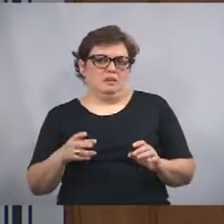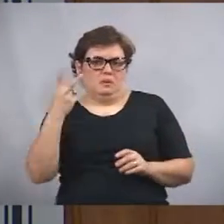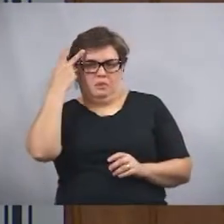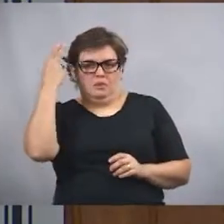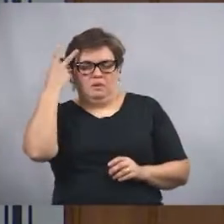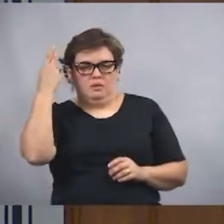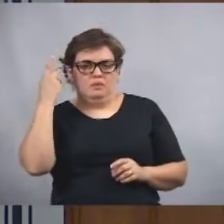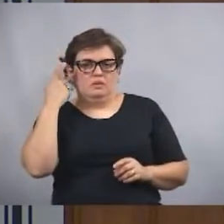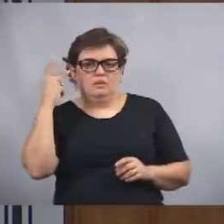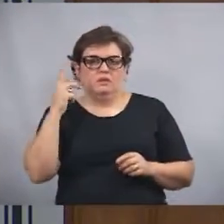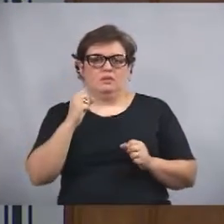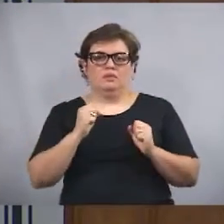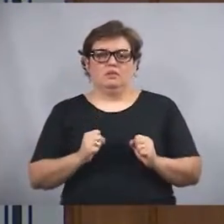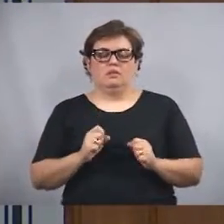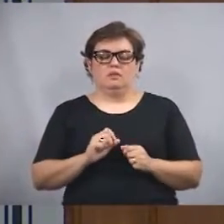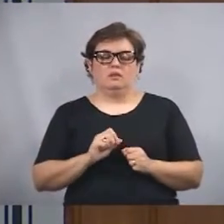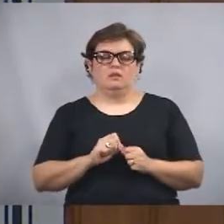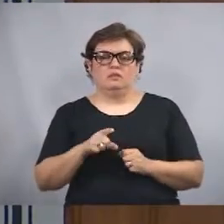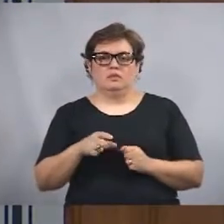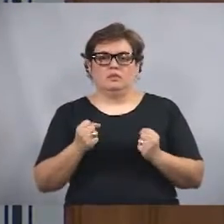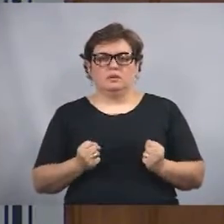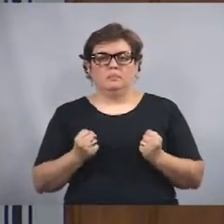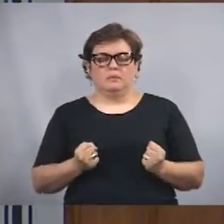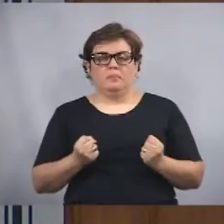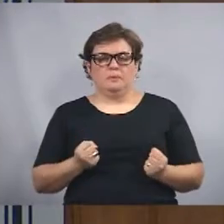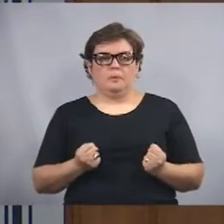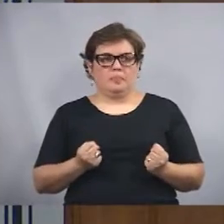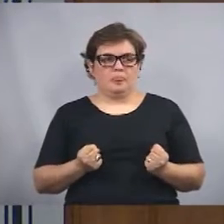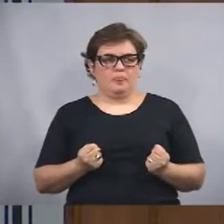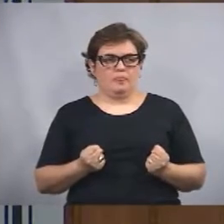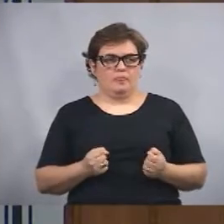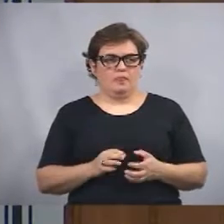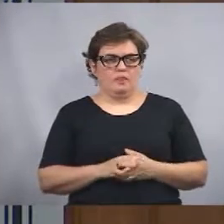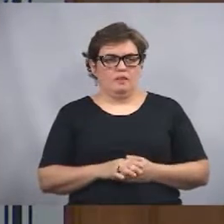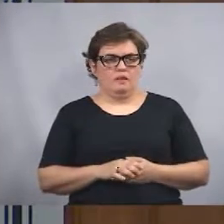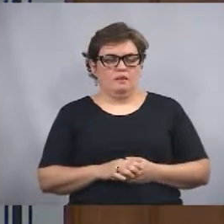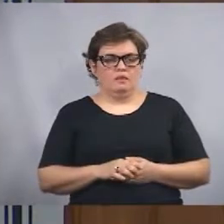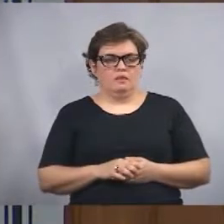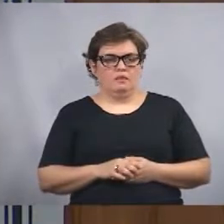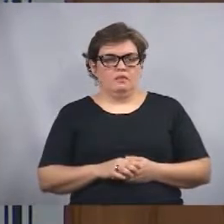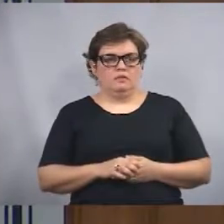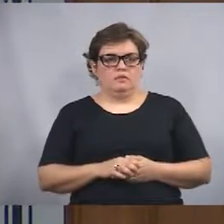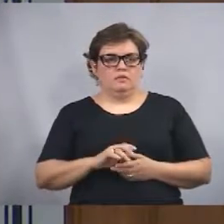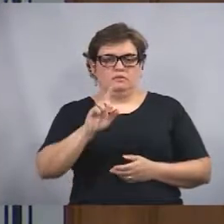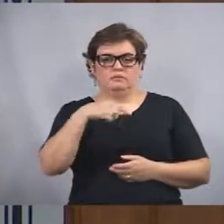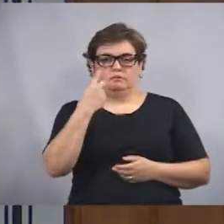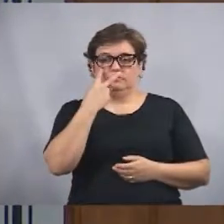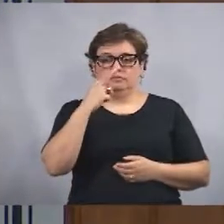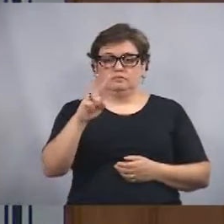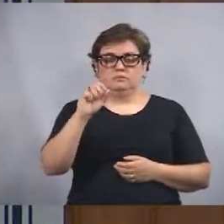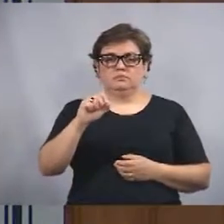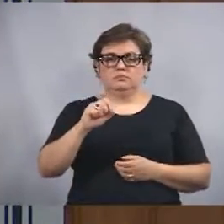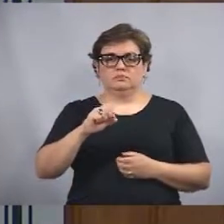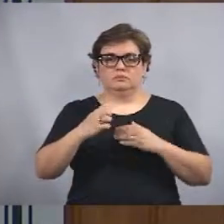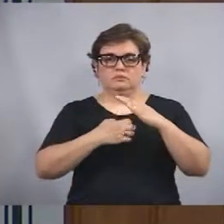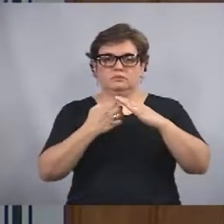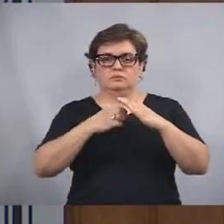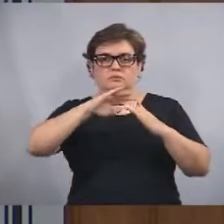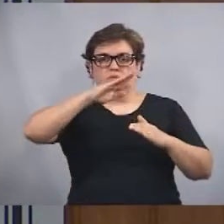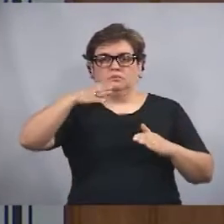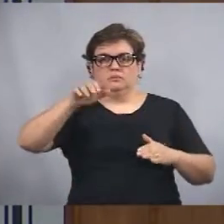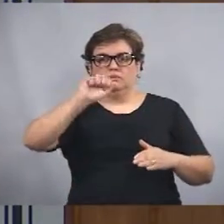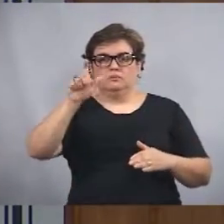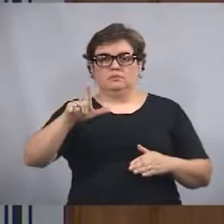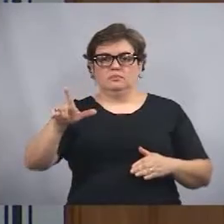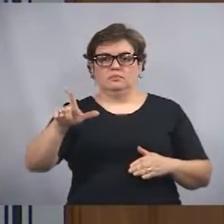a essa questão da medição e nós temos visto que para a empresa Monte Azul